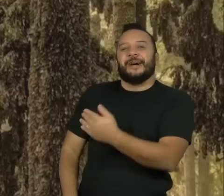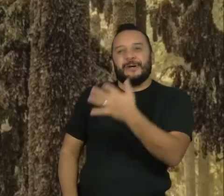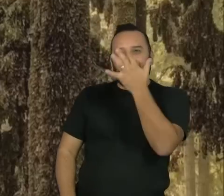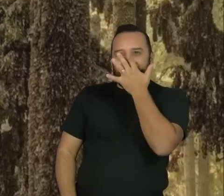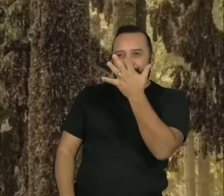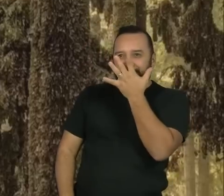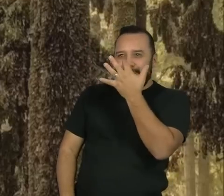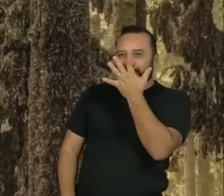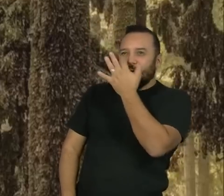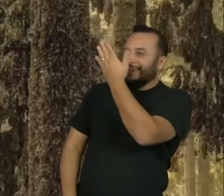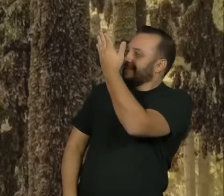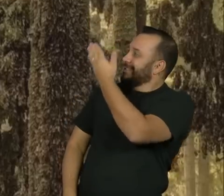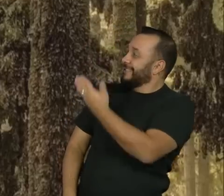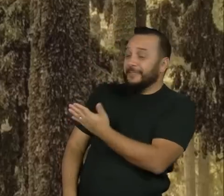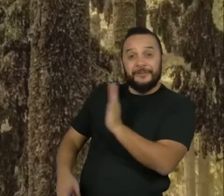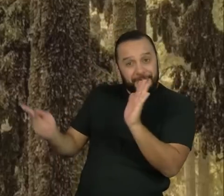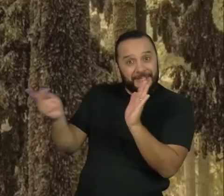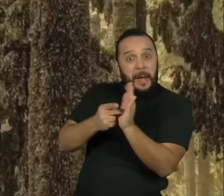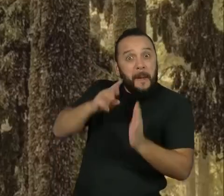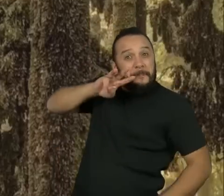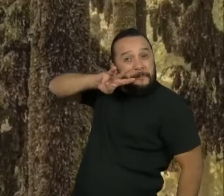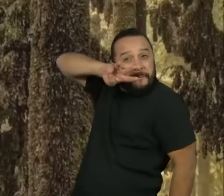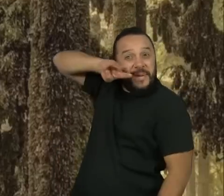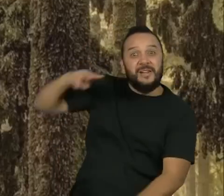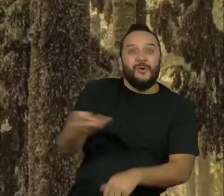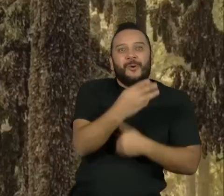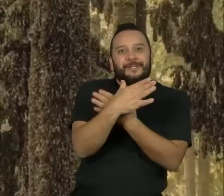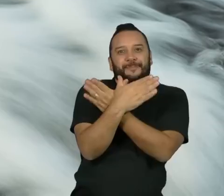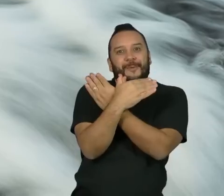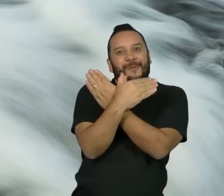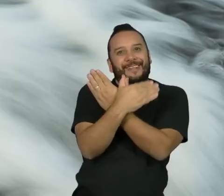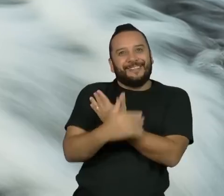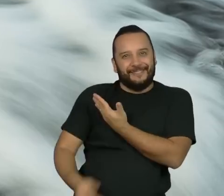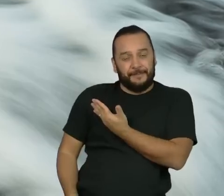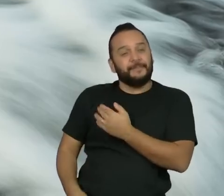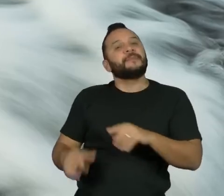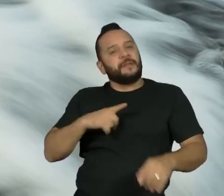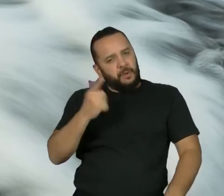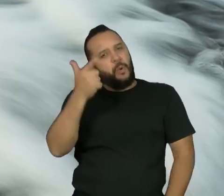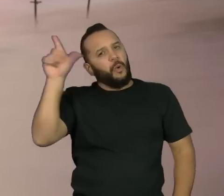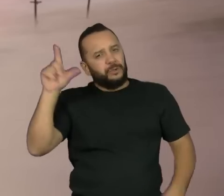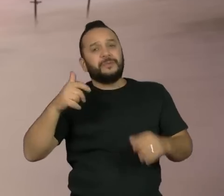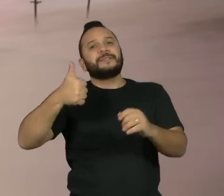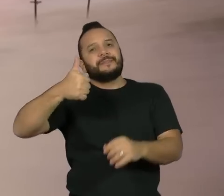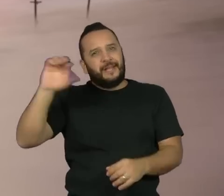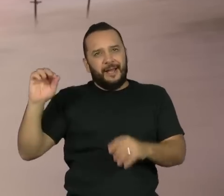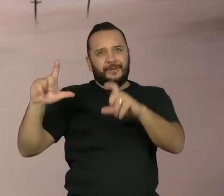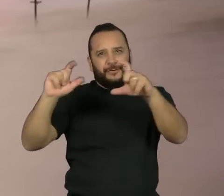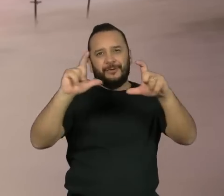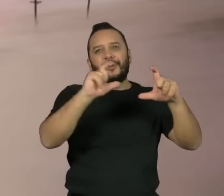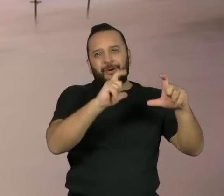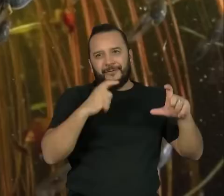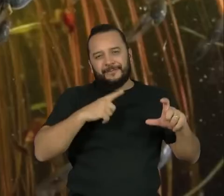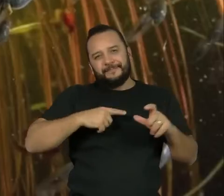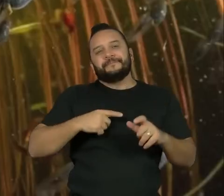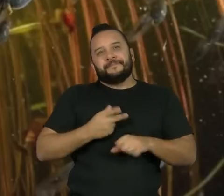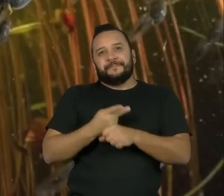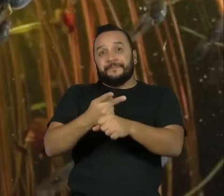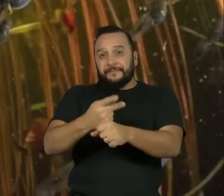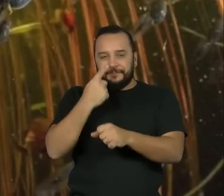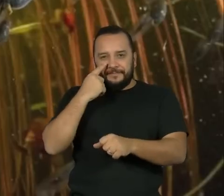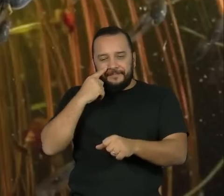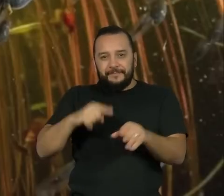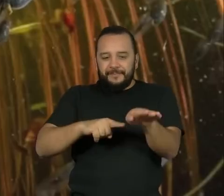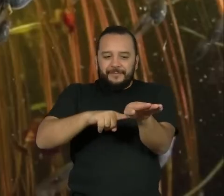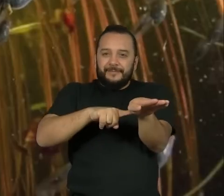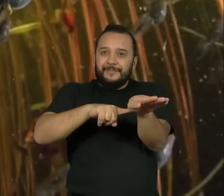na verdade, são milhões de borboletas. Outros 10 fotógrafos também foram premiados, como a